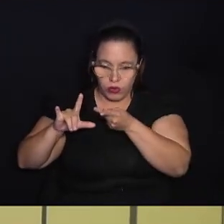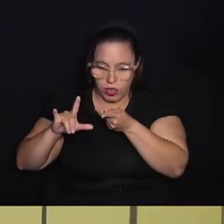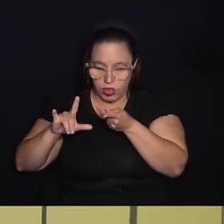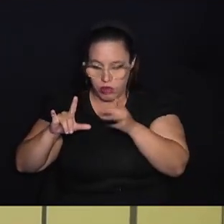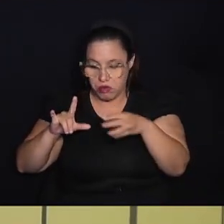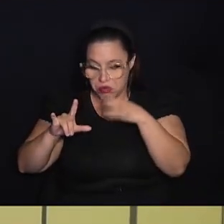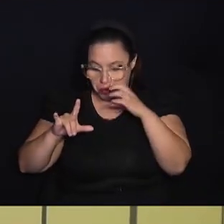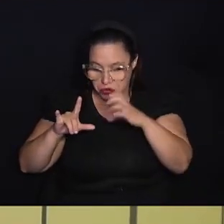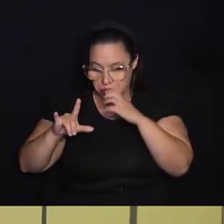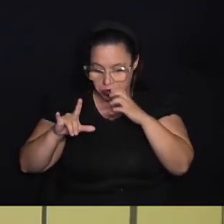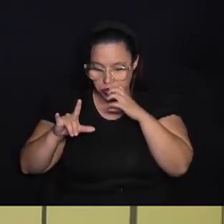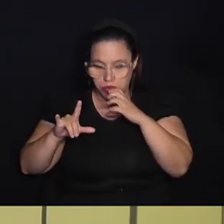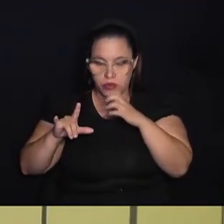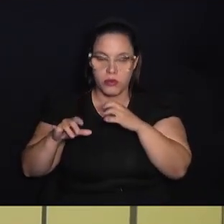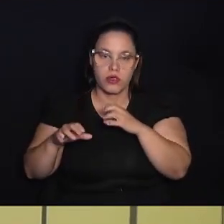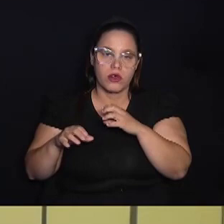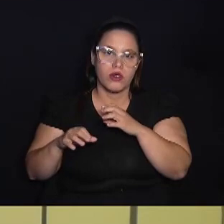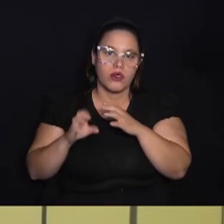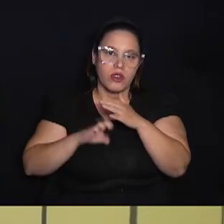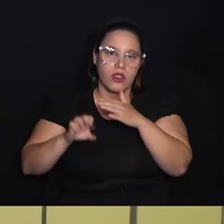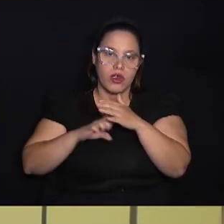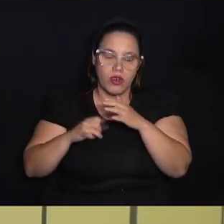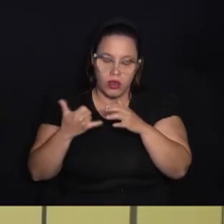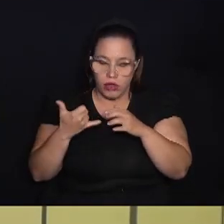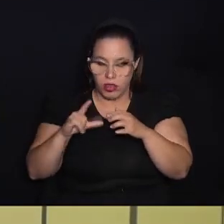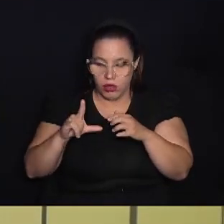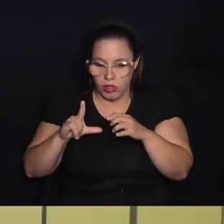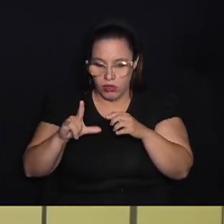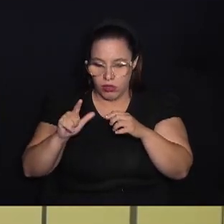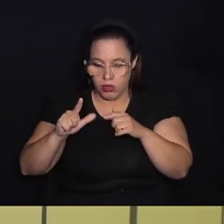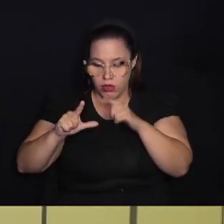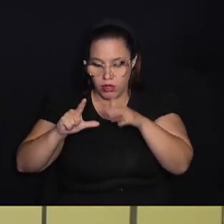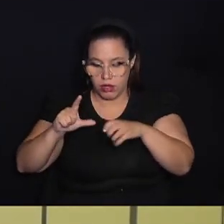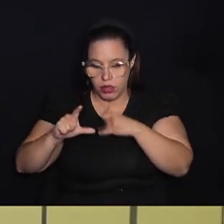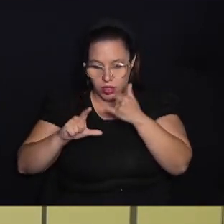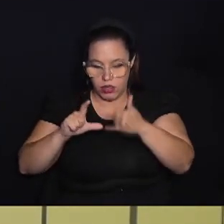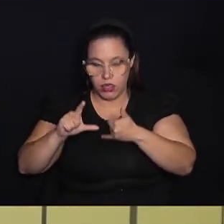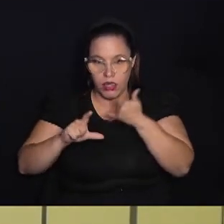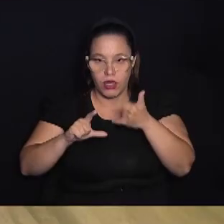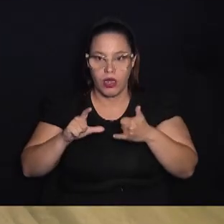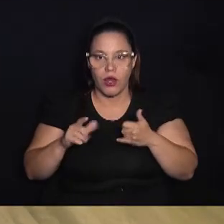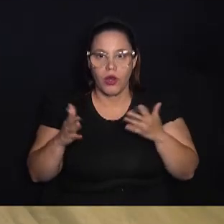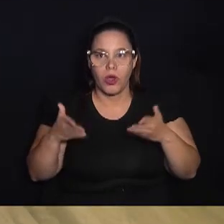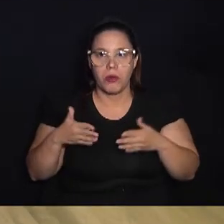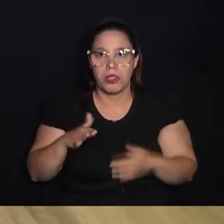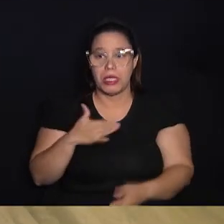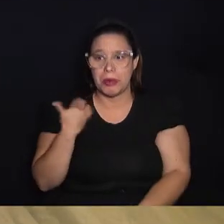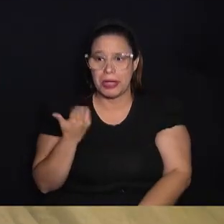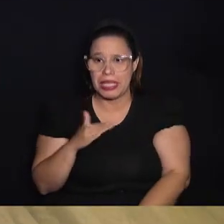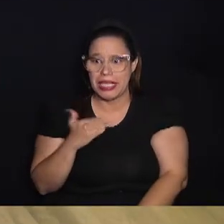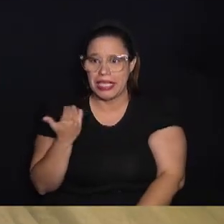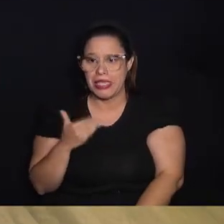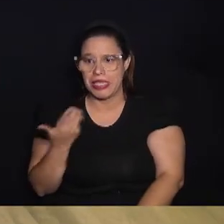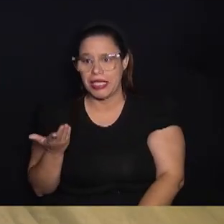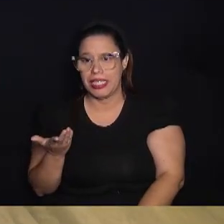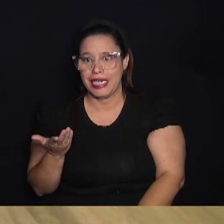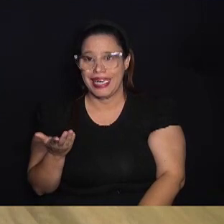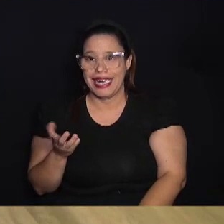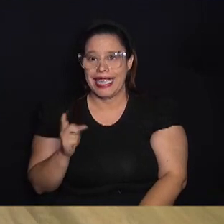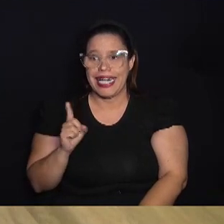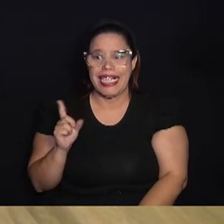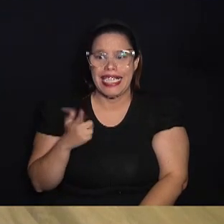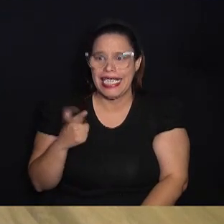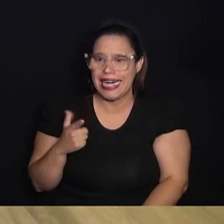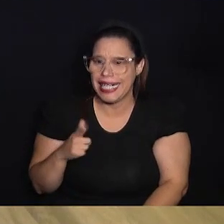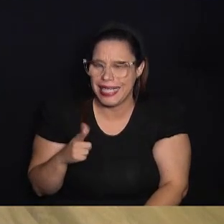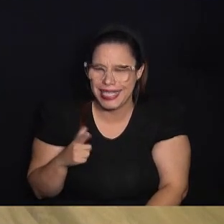da empresa de uma forma lúa para que valorize esse patrimônio o nosso Como já morreu todo mundo das histórias que a gente conta muito difícil que alguém quer cara ninguém quer que a gente conte